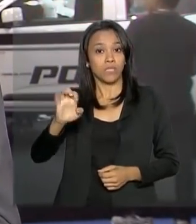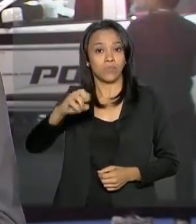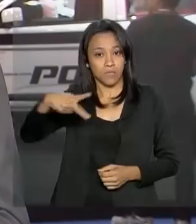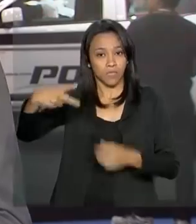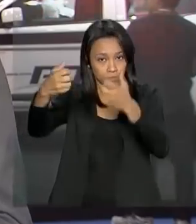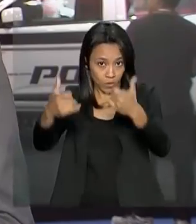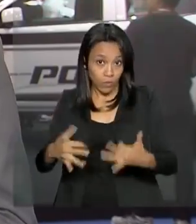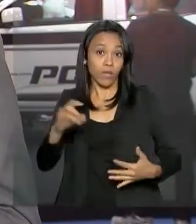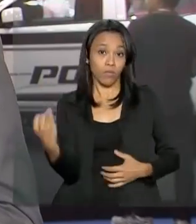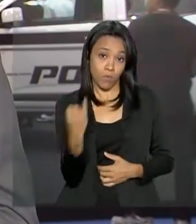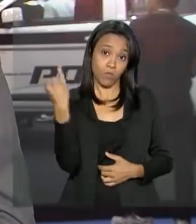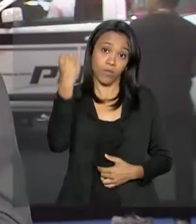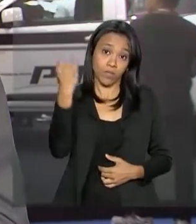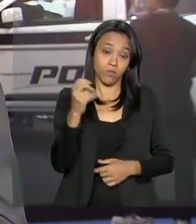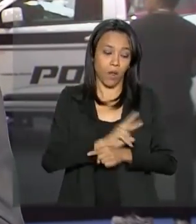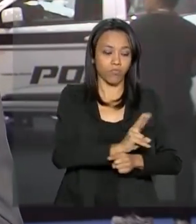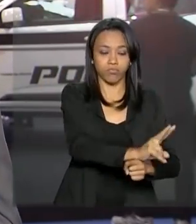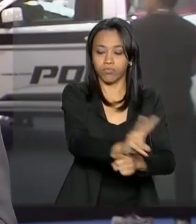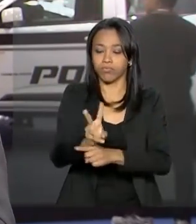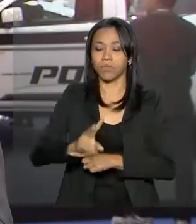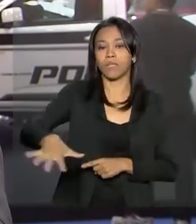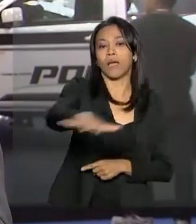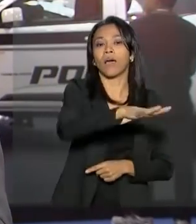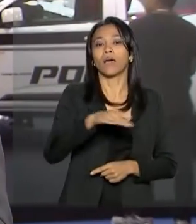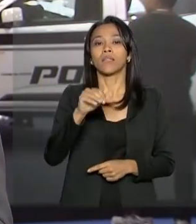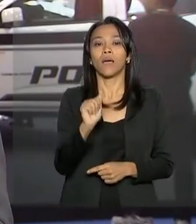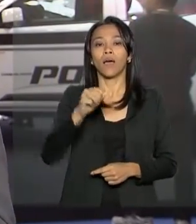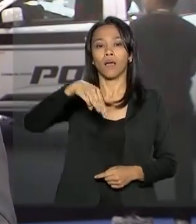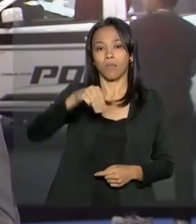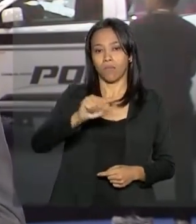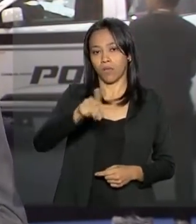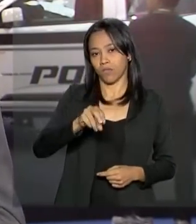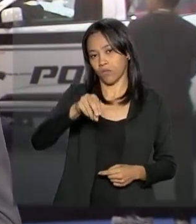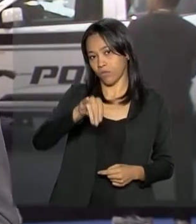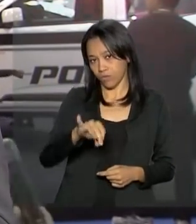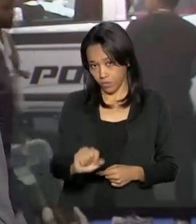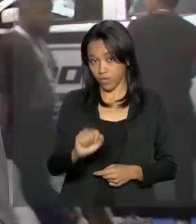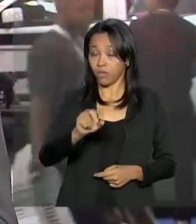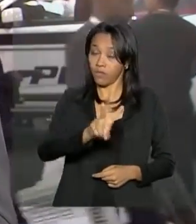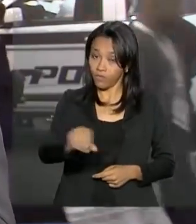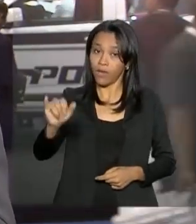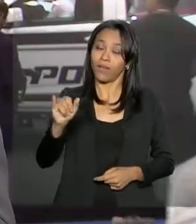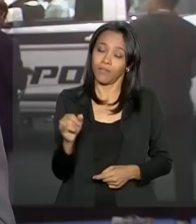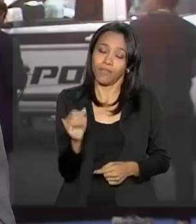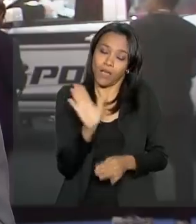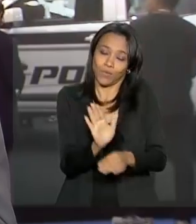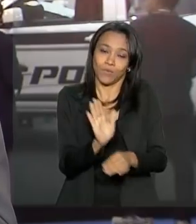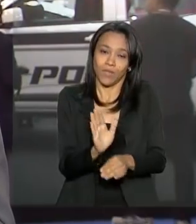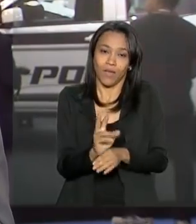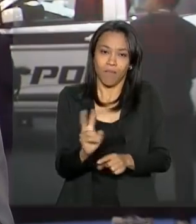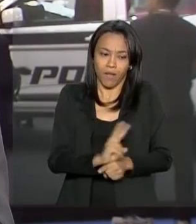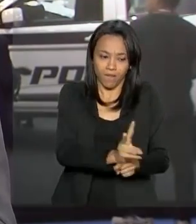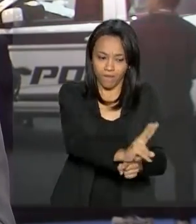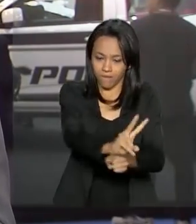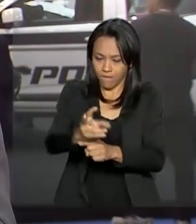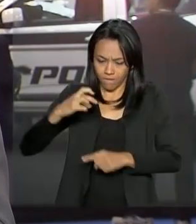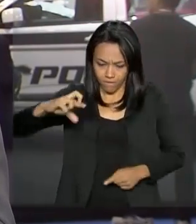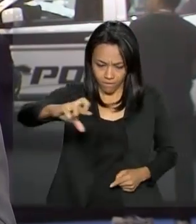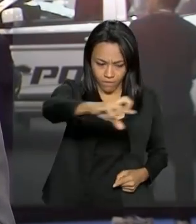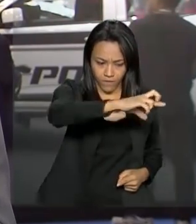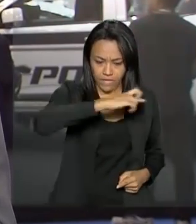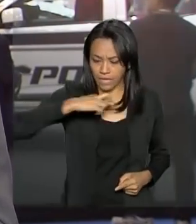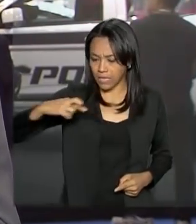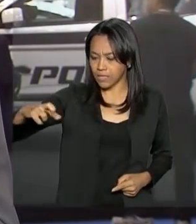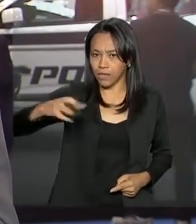Amazônia Azul. Por isso, esses novos navios vão permitir que a Marinha aumente o patrulhamento nessa região brasileira,